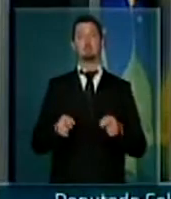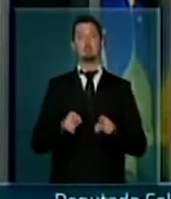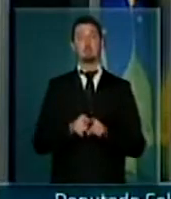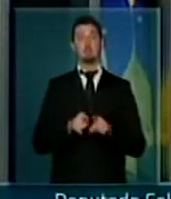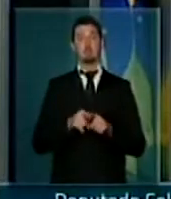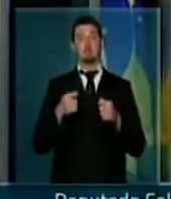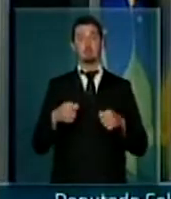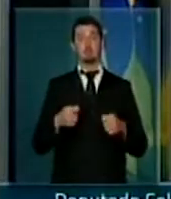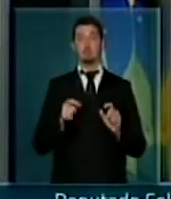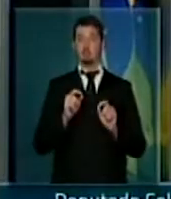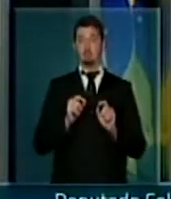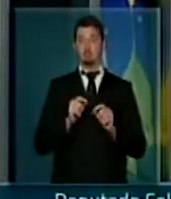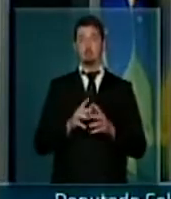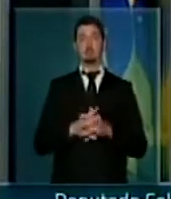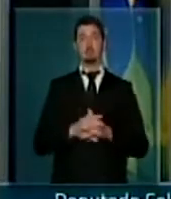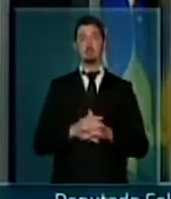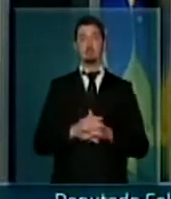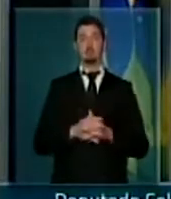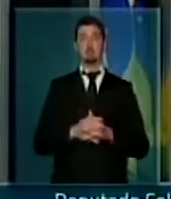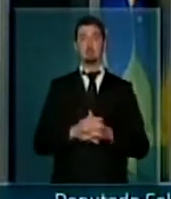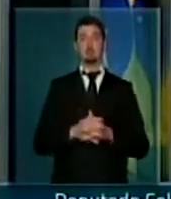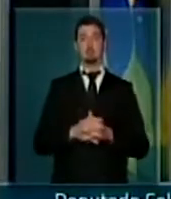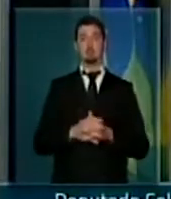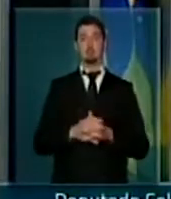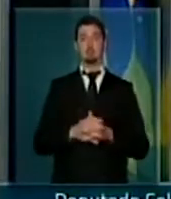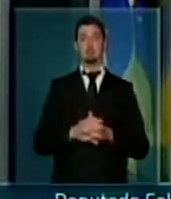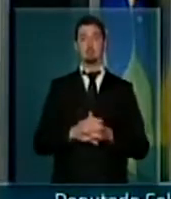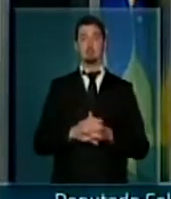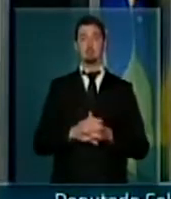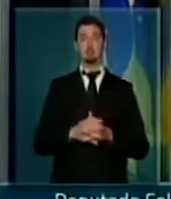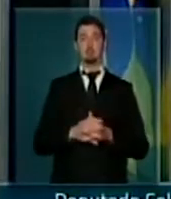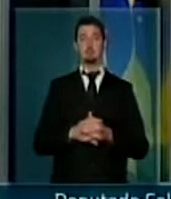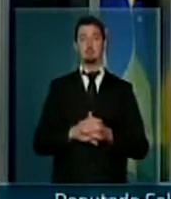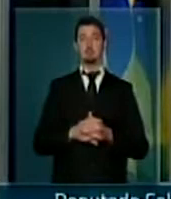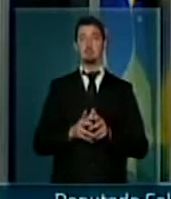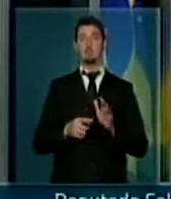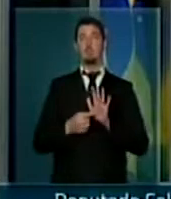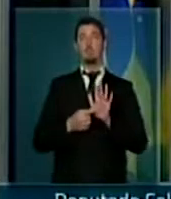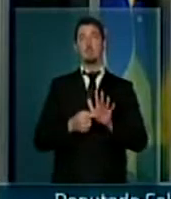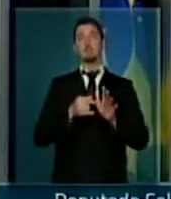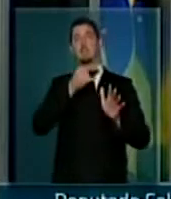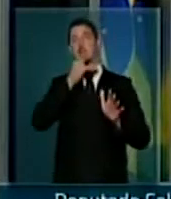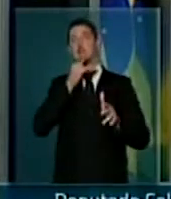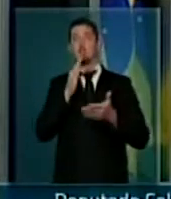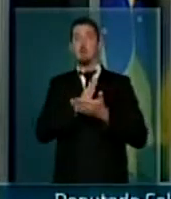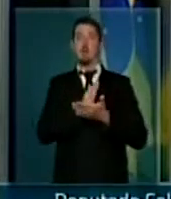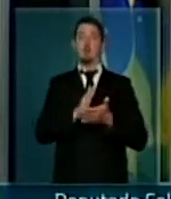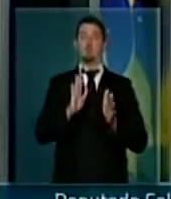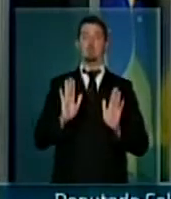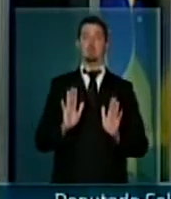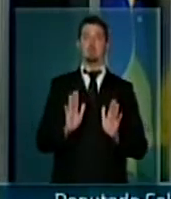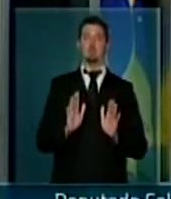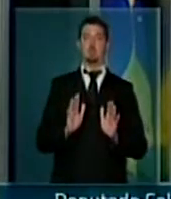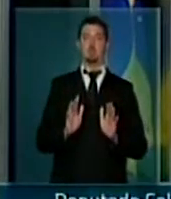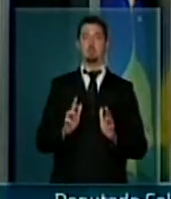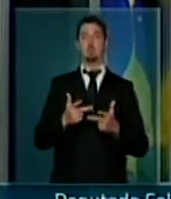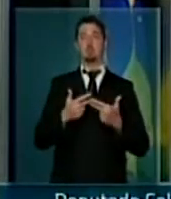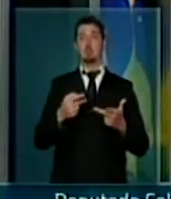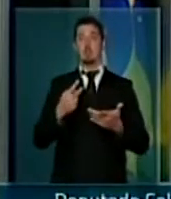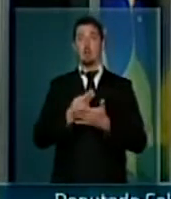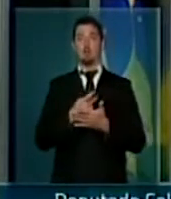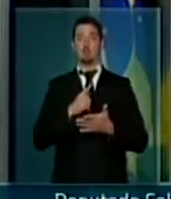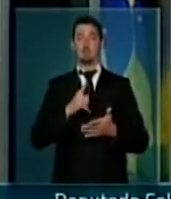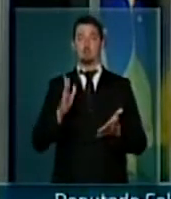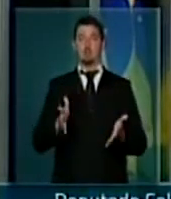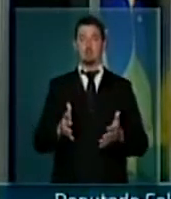Também, senhor presidente, eu queria dar alguns exemplos aqui na prática que estão